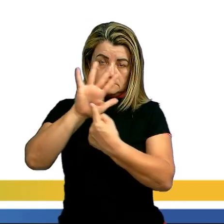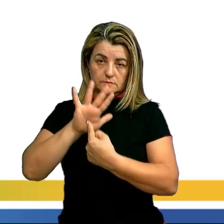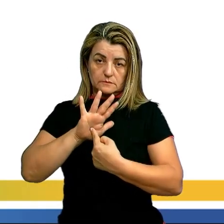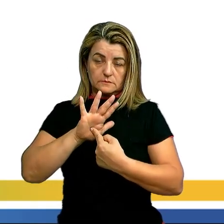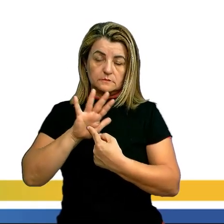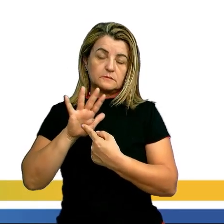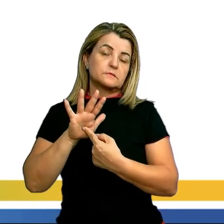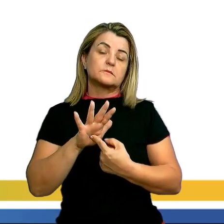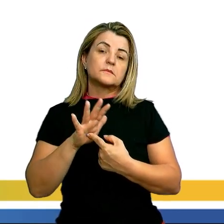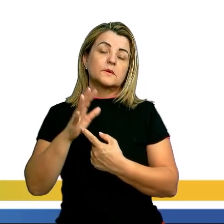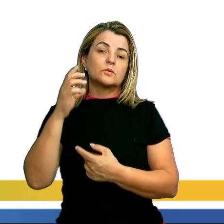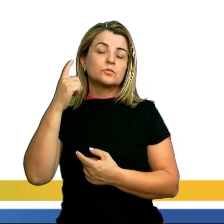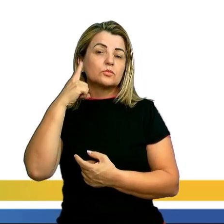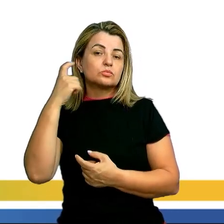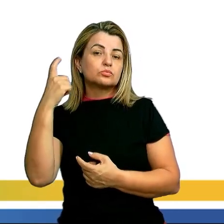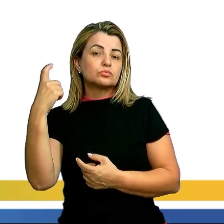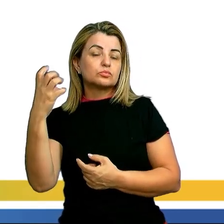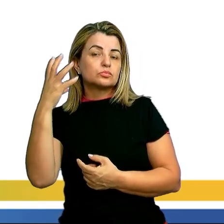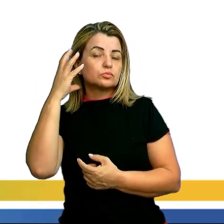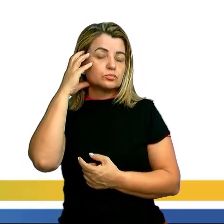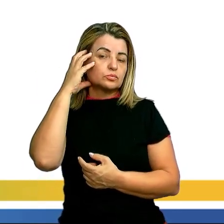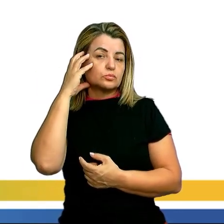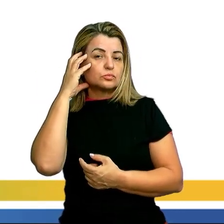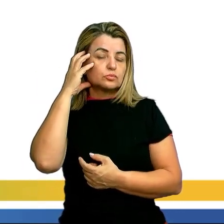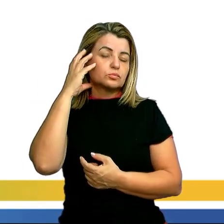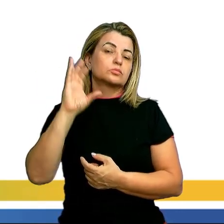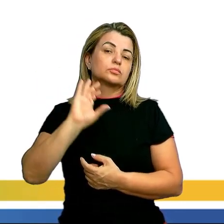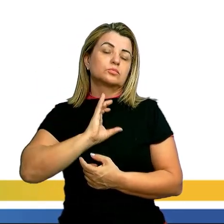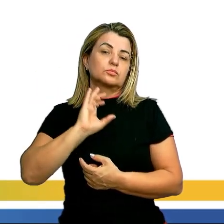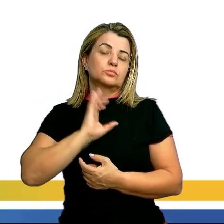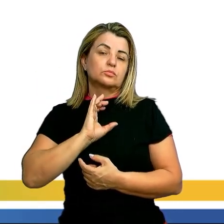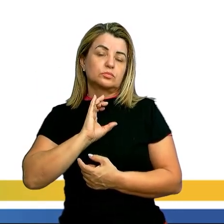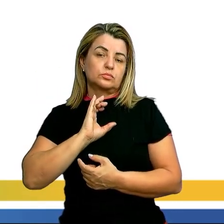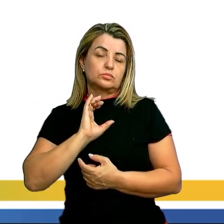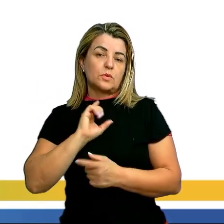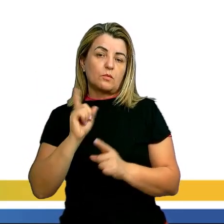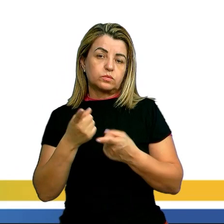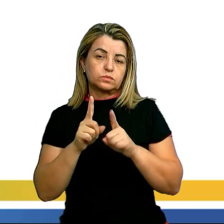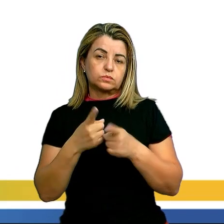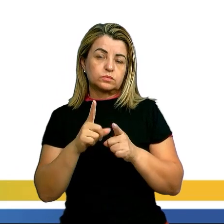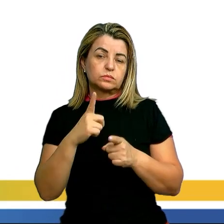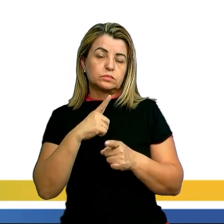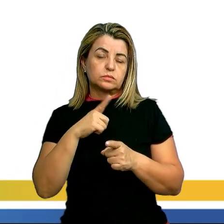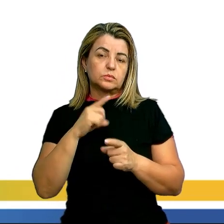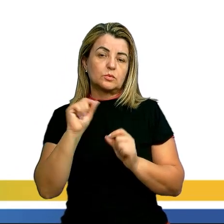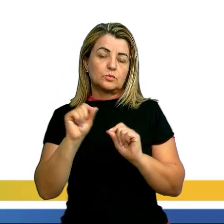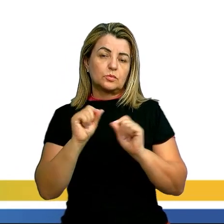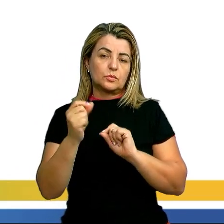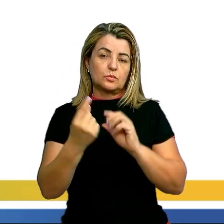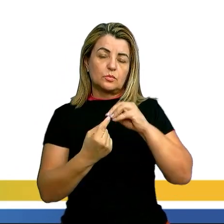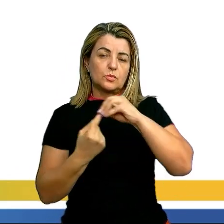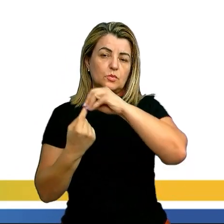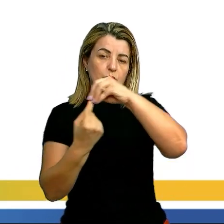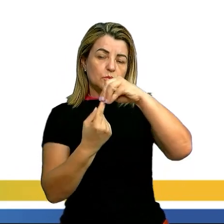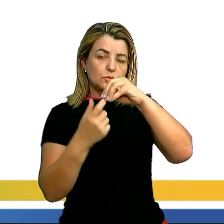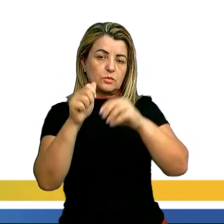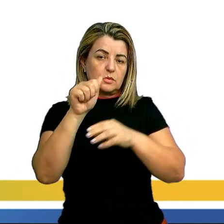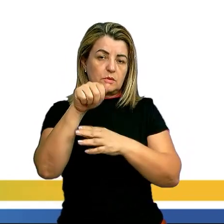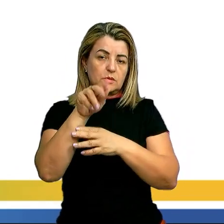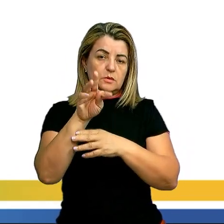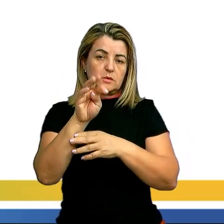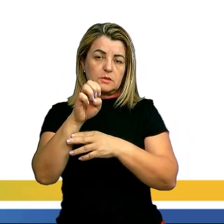emissora de rádio de uma pequena cidade é feita por uma única antena, associando um sistema